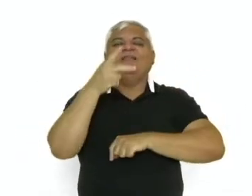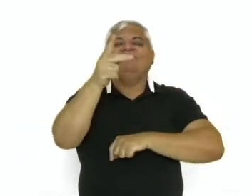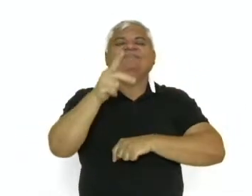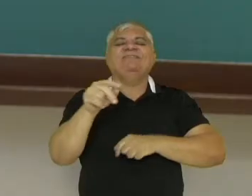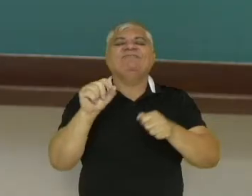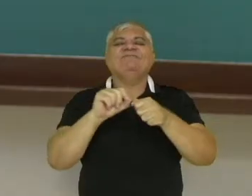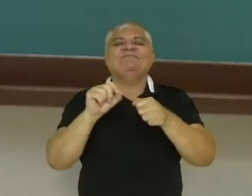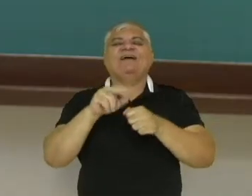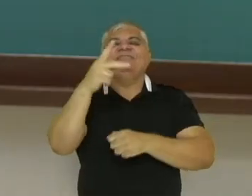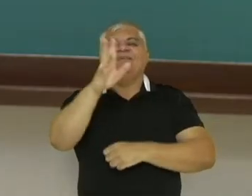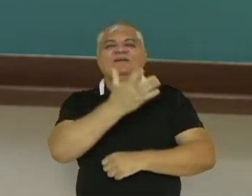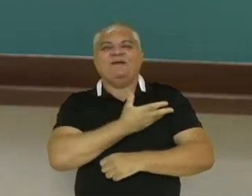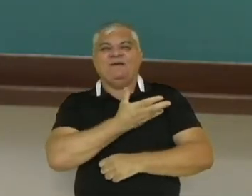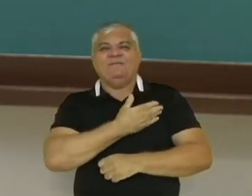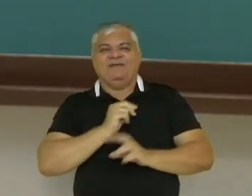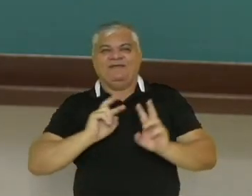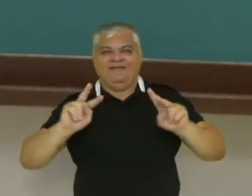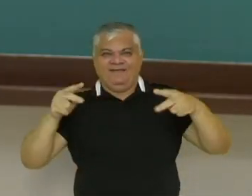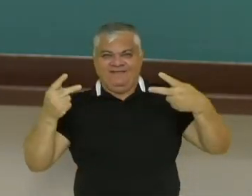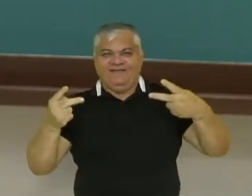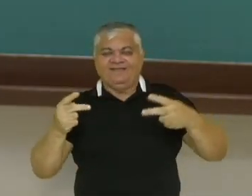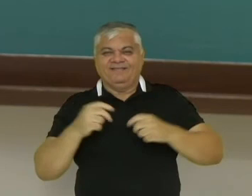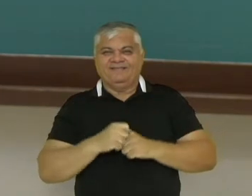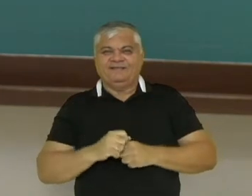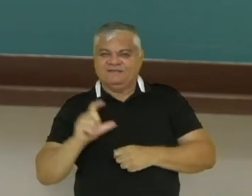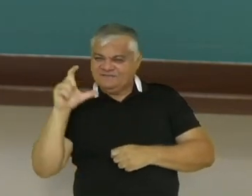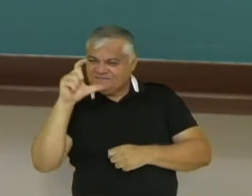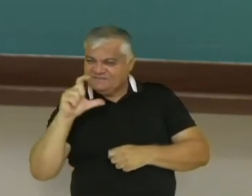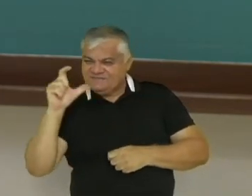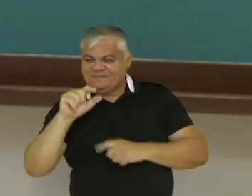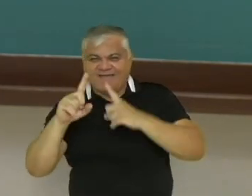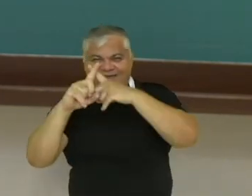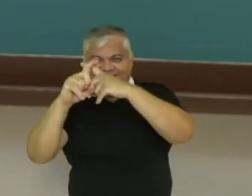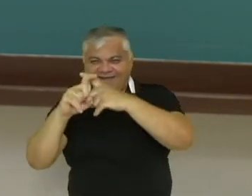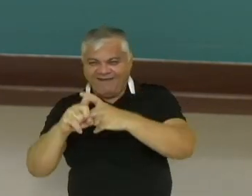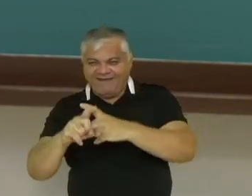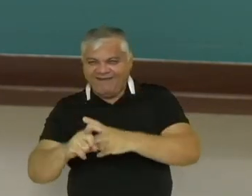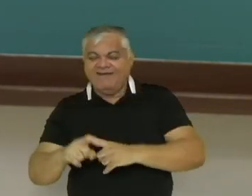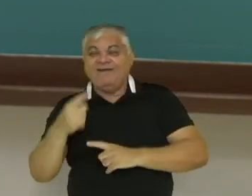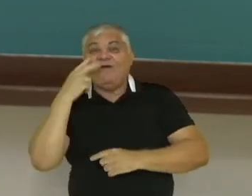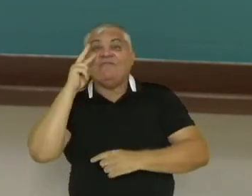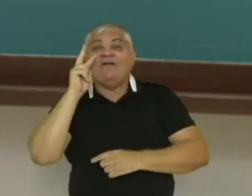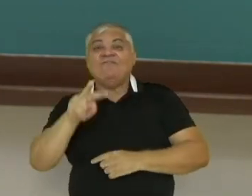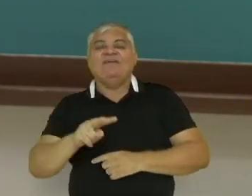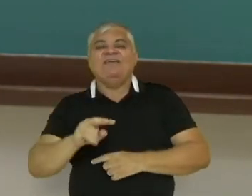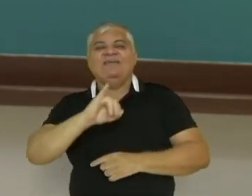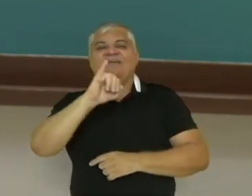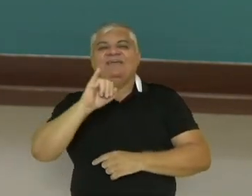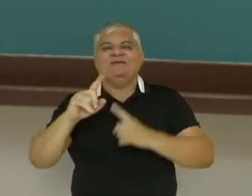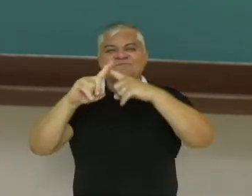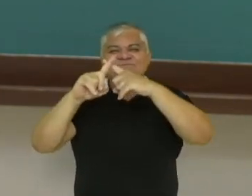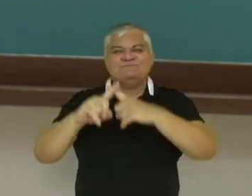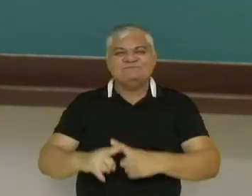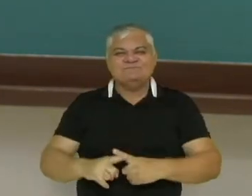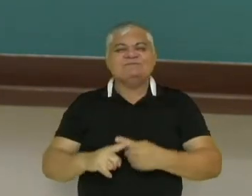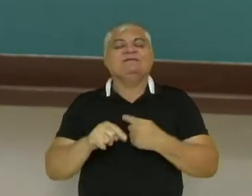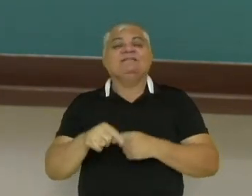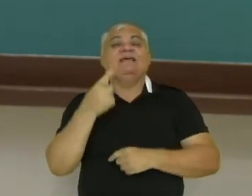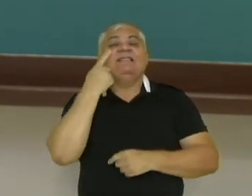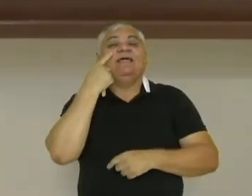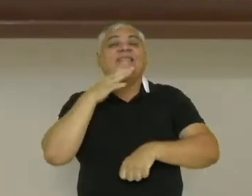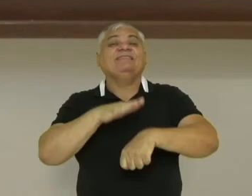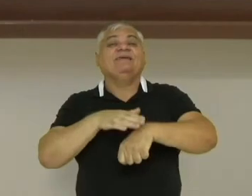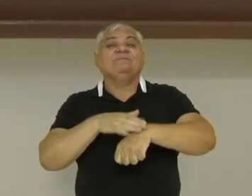Então, vocês vão chegar ali, pegar o QR Code e vão ver ali alguns jogos de oposição que você pode realizar com os seus colegas. Tempo